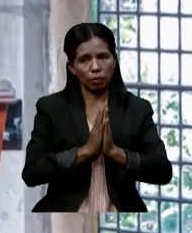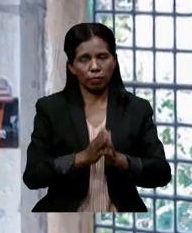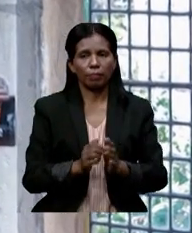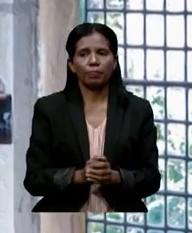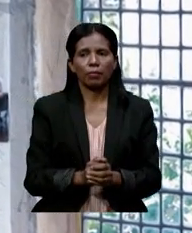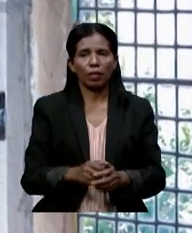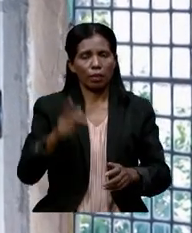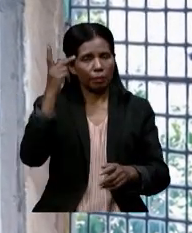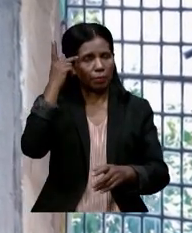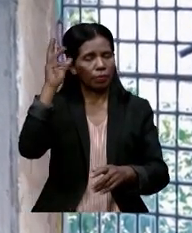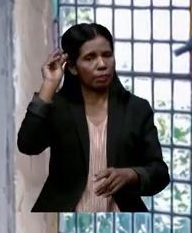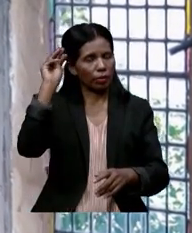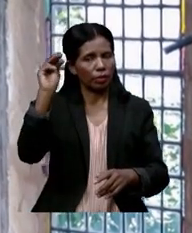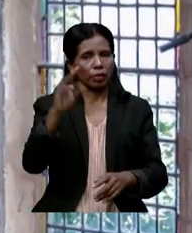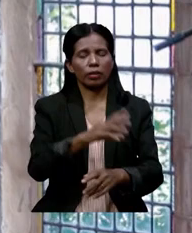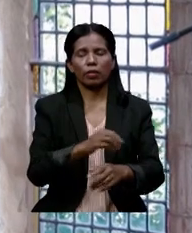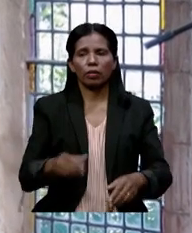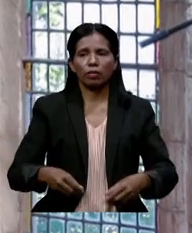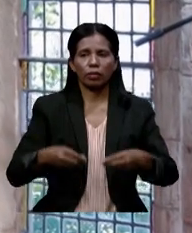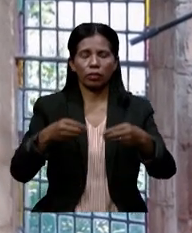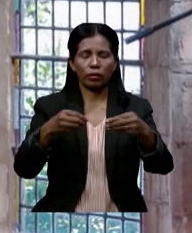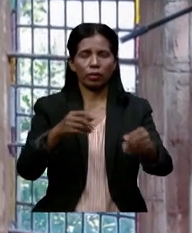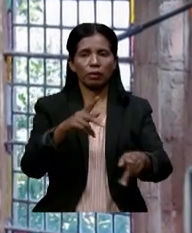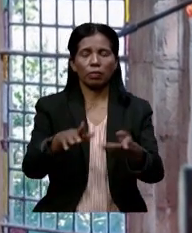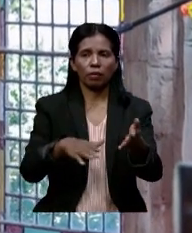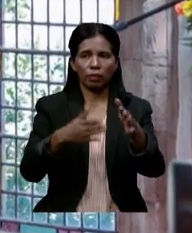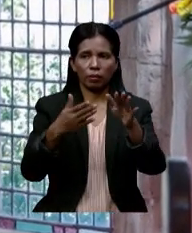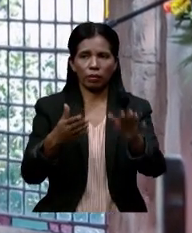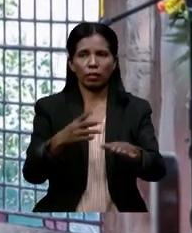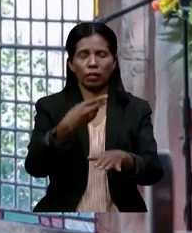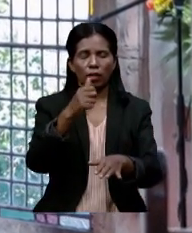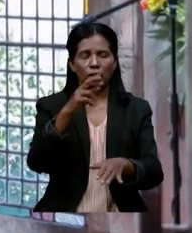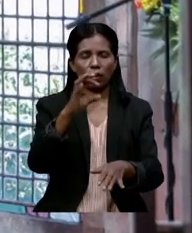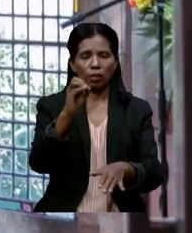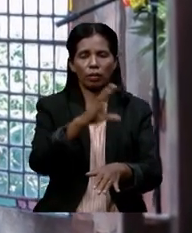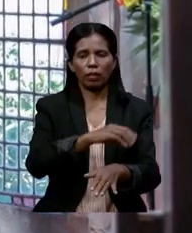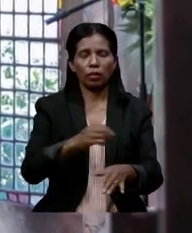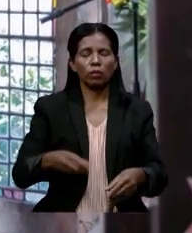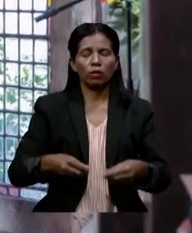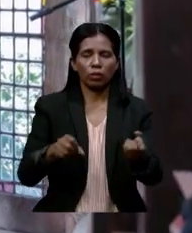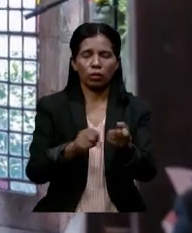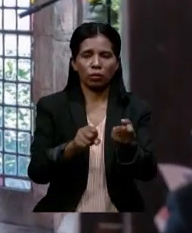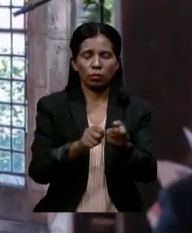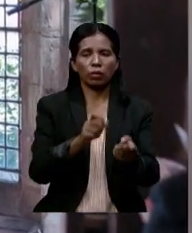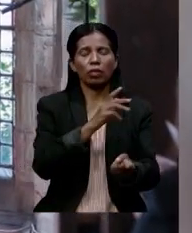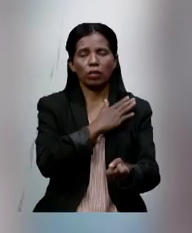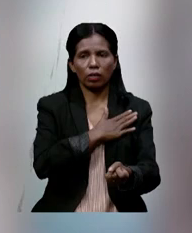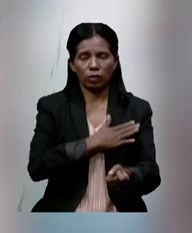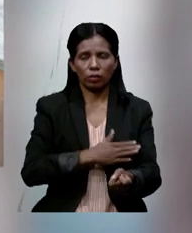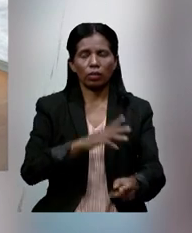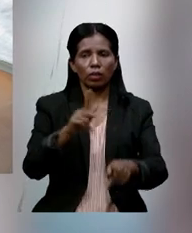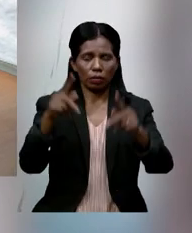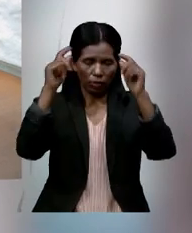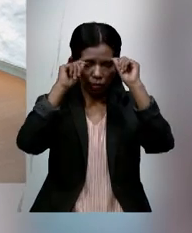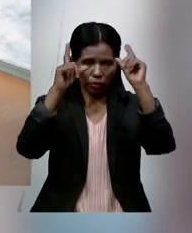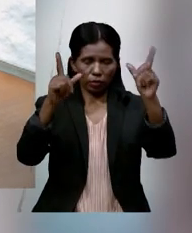de né, primeiro-ministro Mos presta homenagem basauroso Harold Mitchell nebe fo apoia solidariedade macas ba povo Timor-Leste